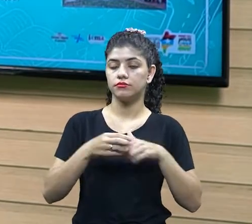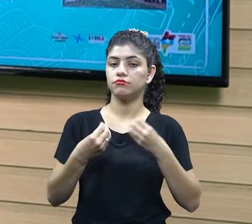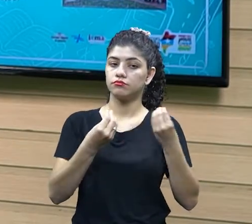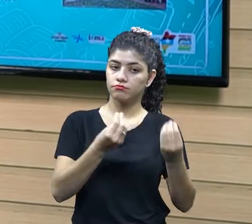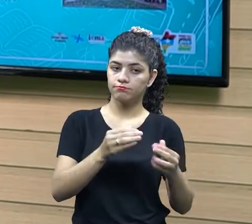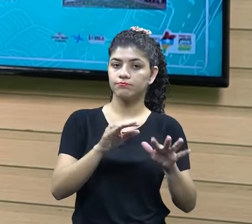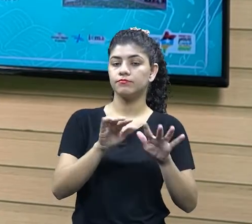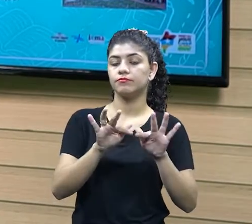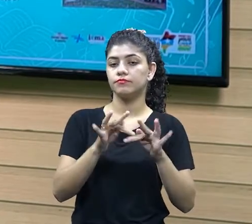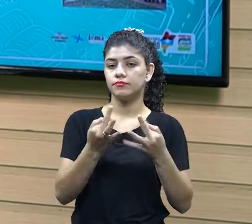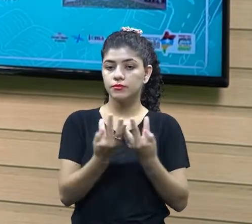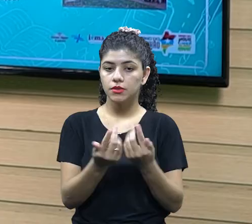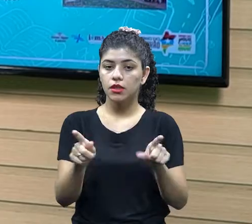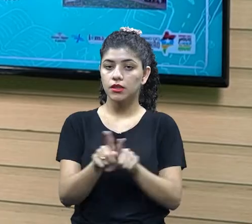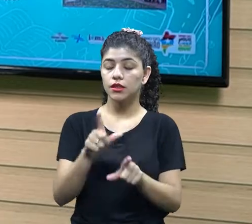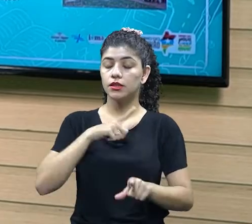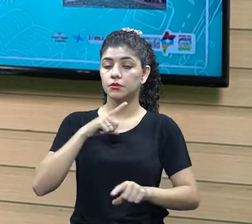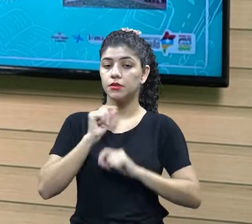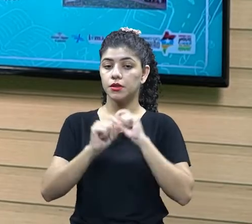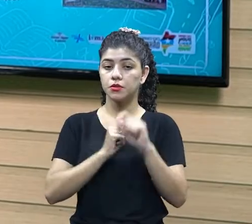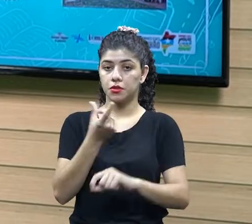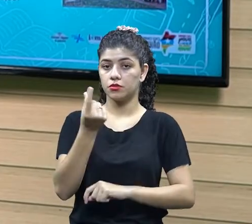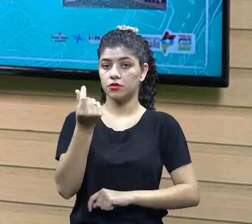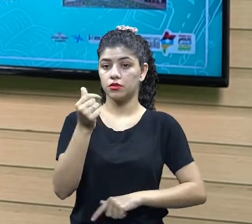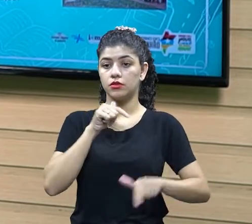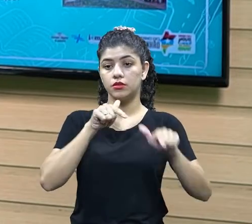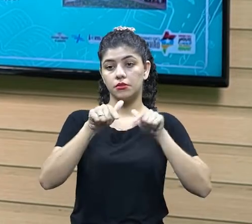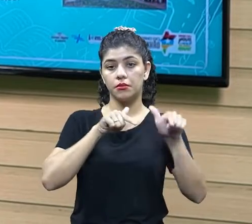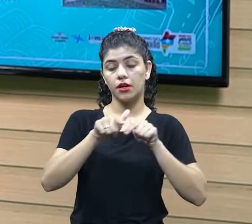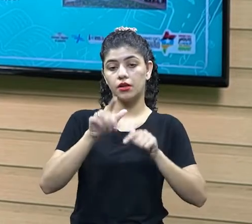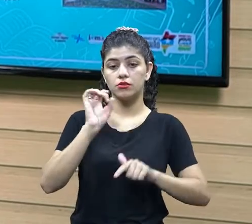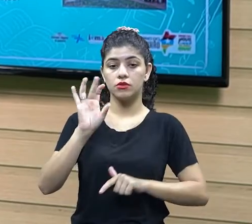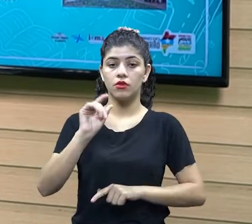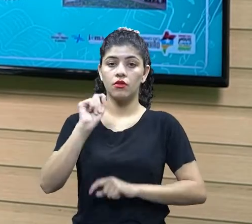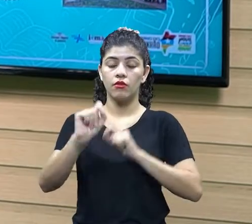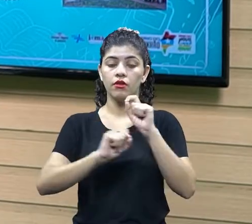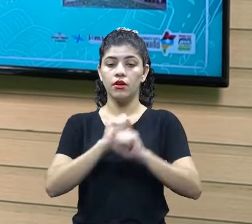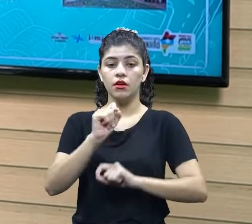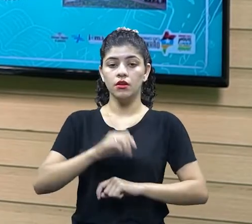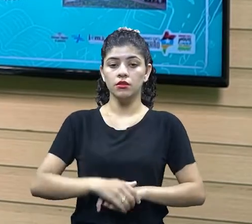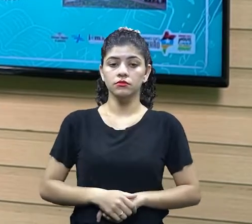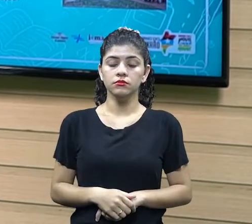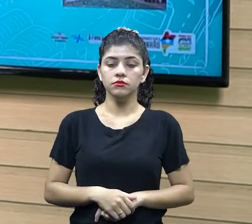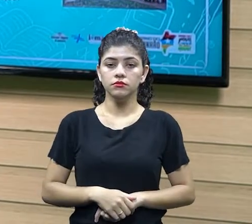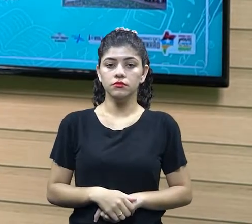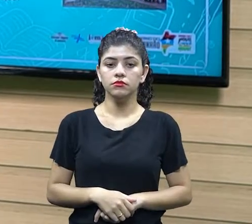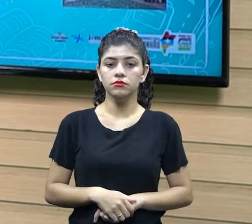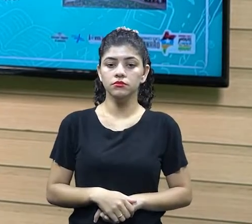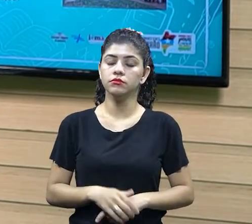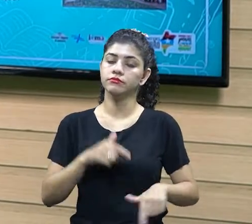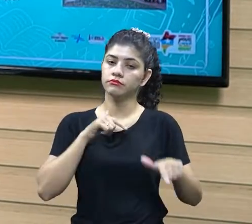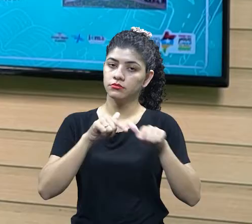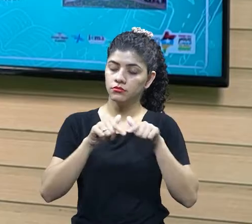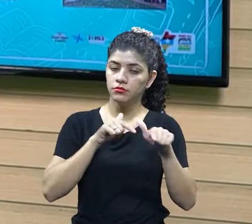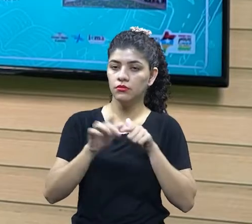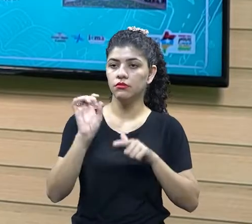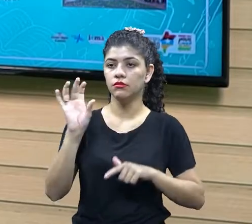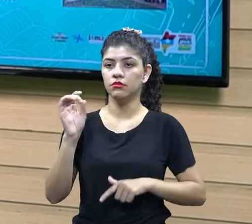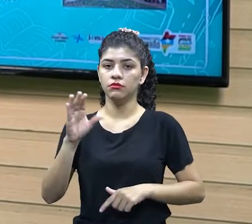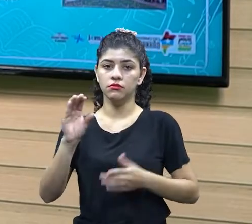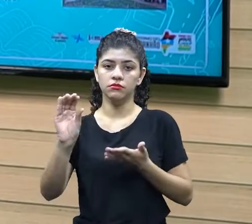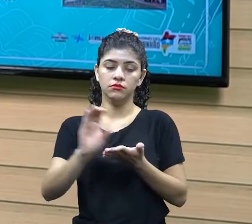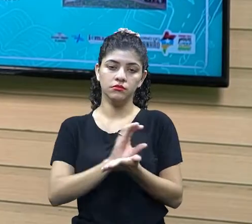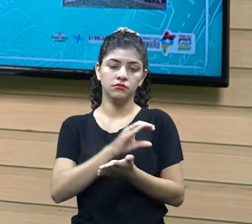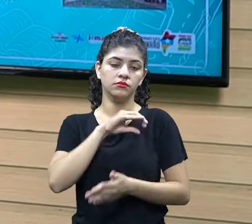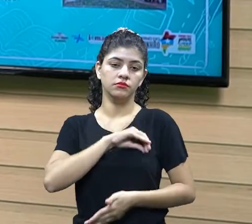ele tem como única fonte de renda os ganhos desse seu trabalho. E com